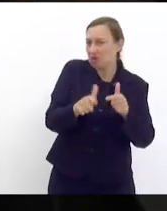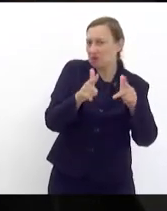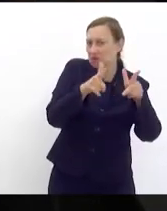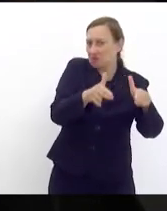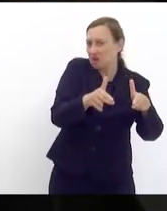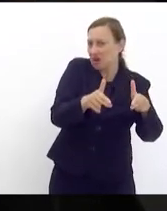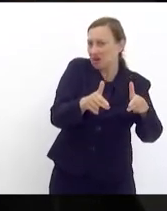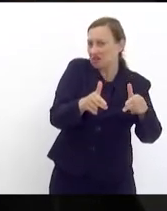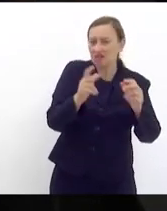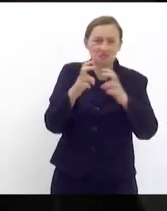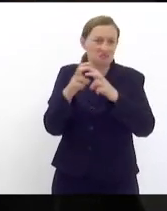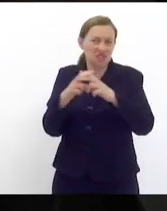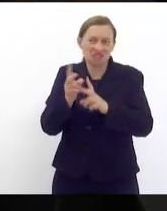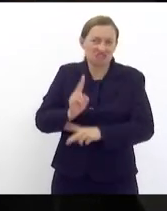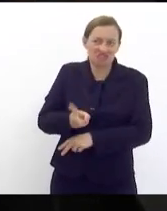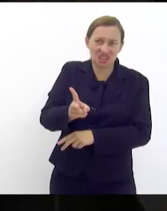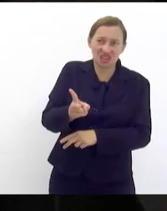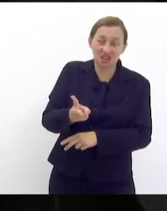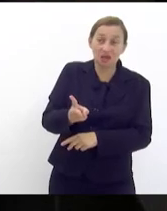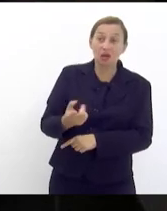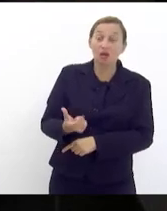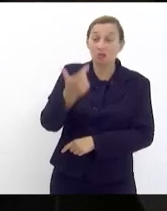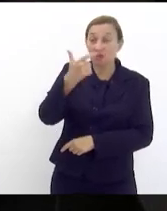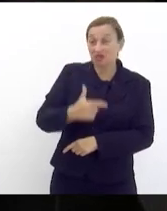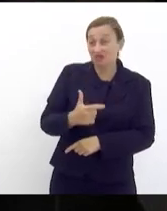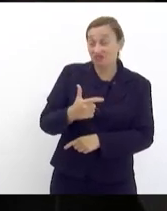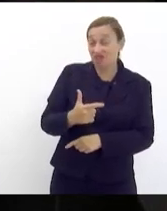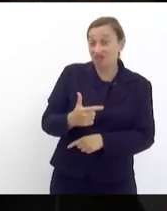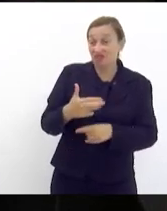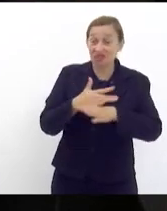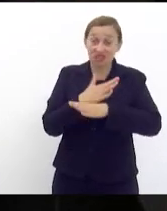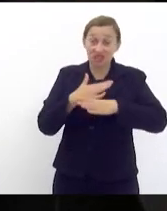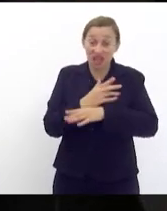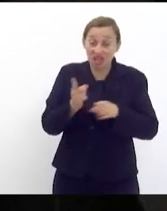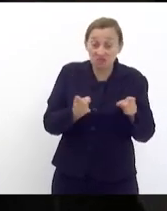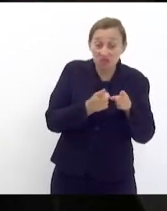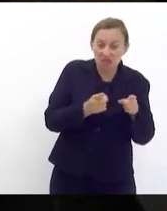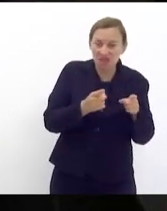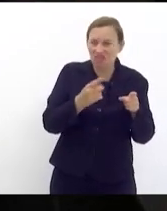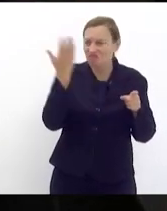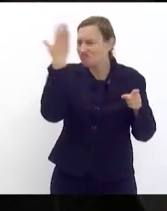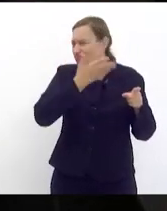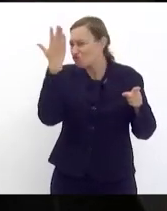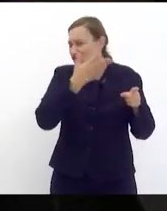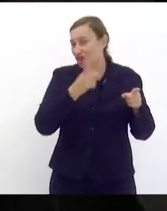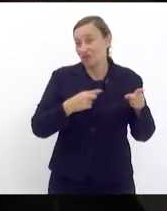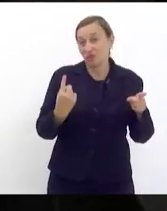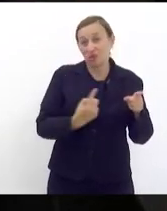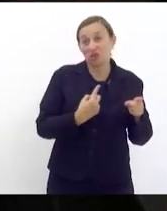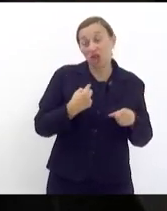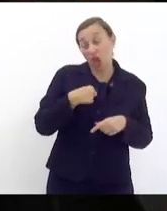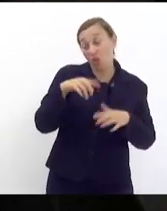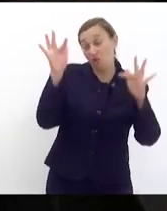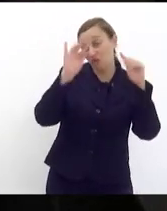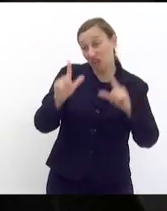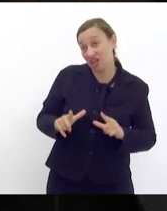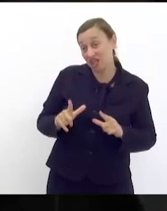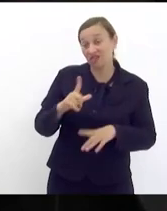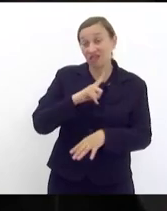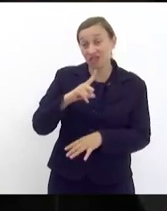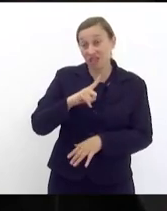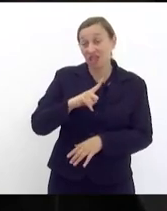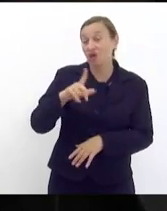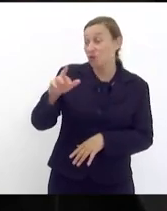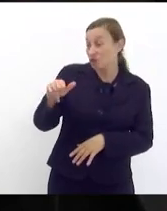mesmas brigas de sempre. Por ser uma cidade pequena, não olham para a gente. E eu fico muito feliz de ter um irmão que